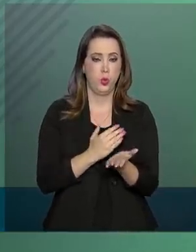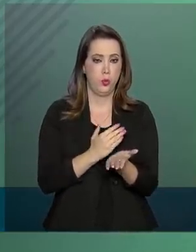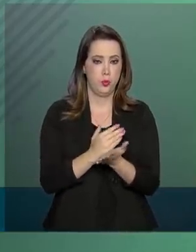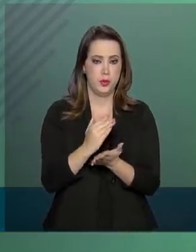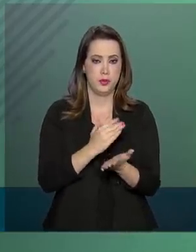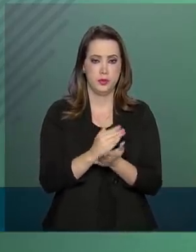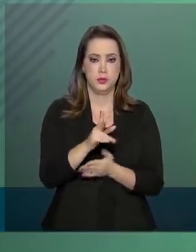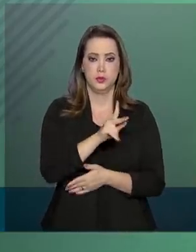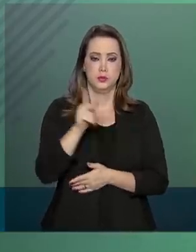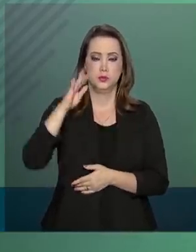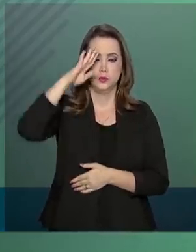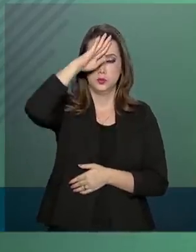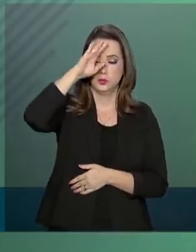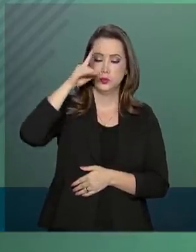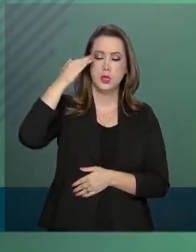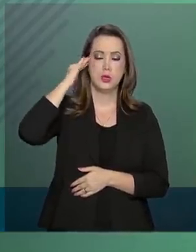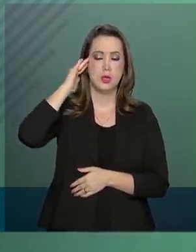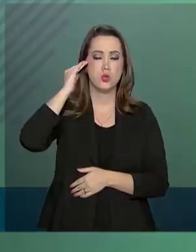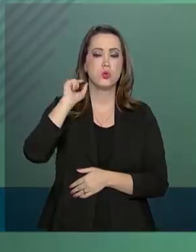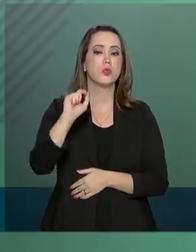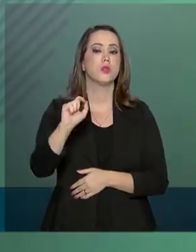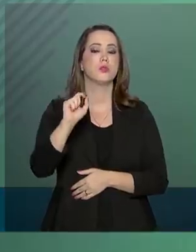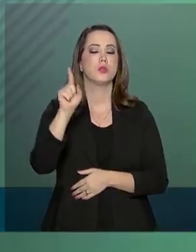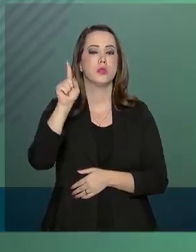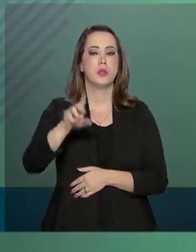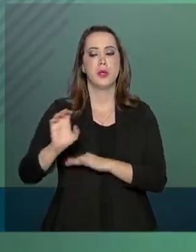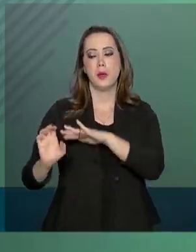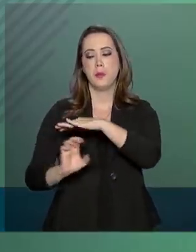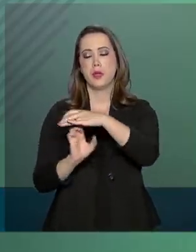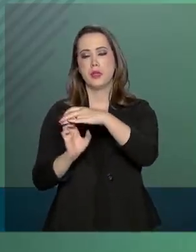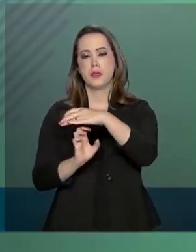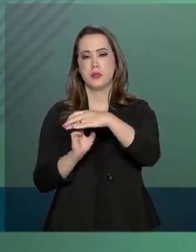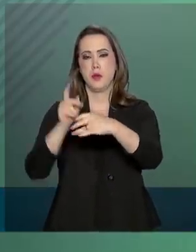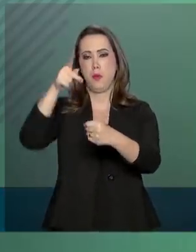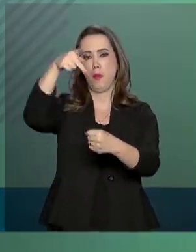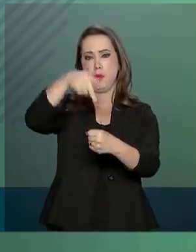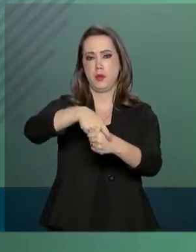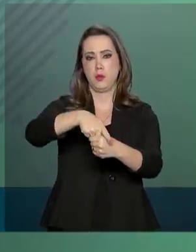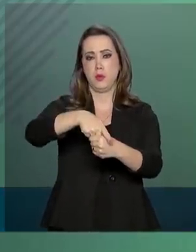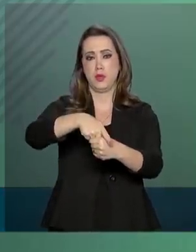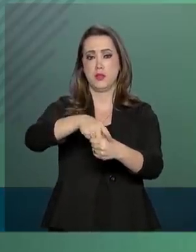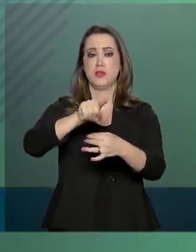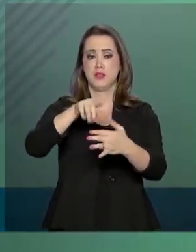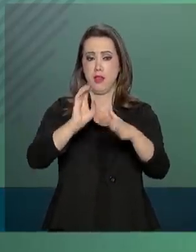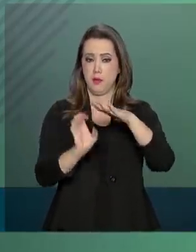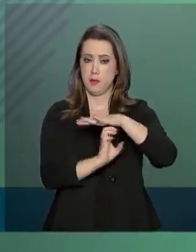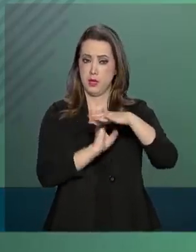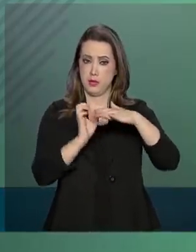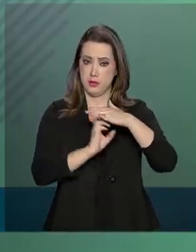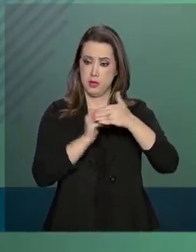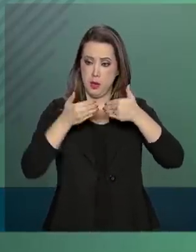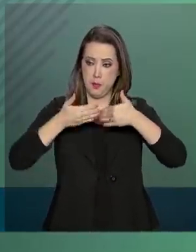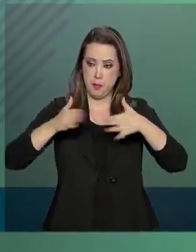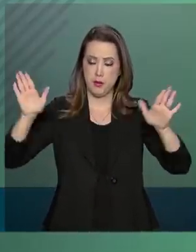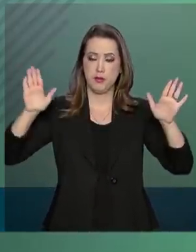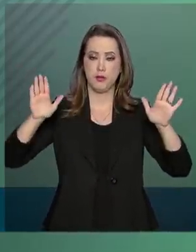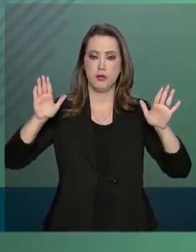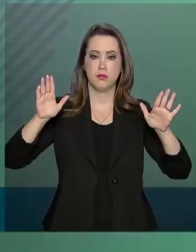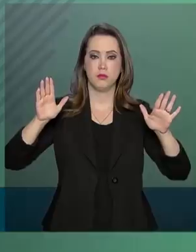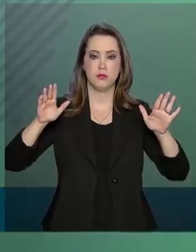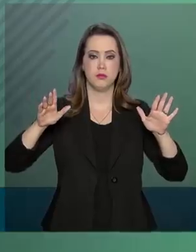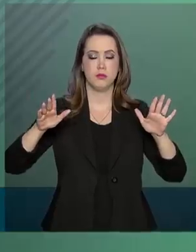da república entende que a petrobras é uma empresa de capital aberto